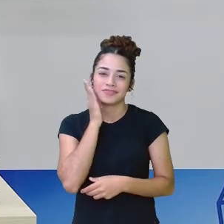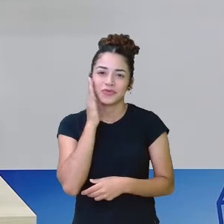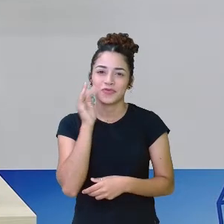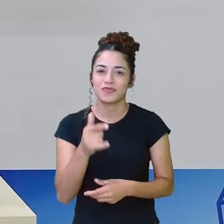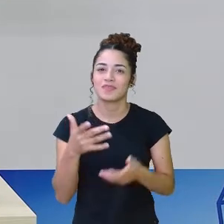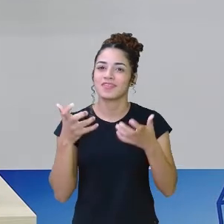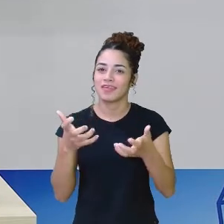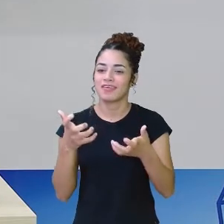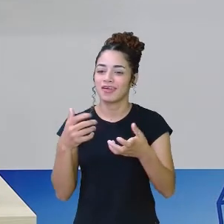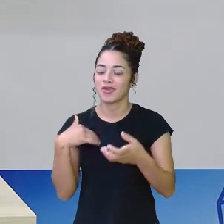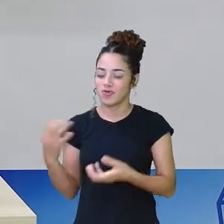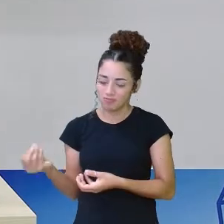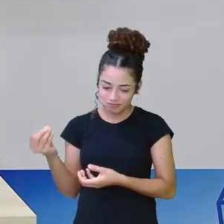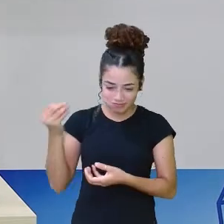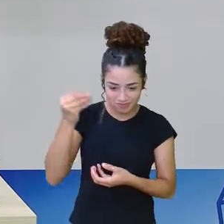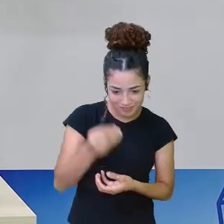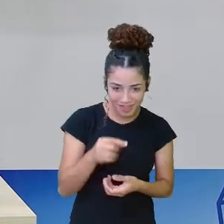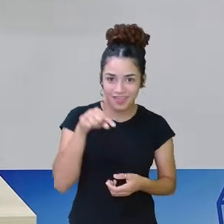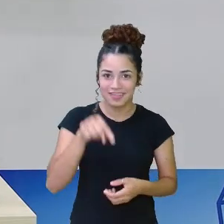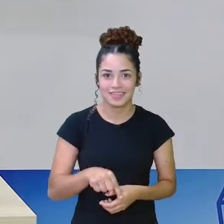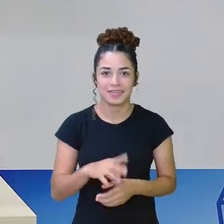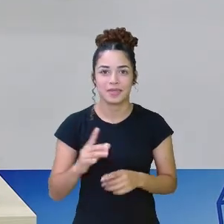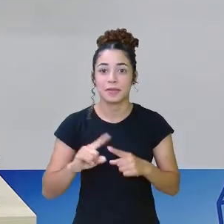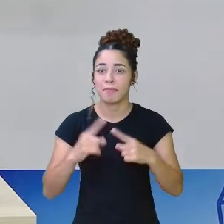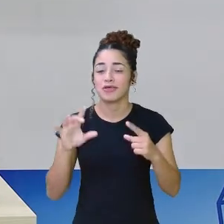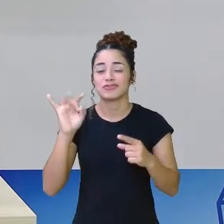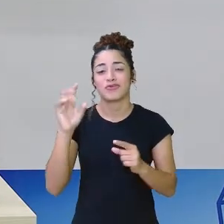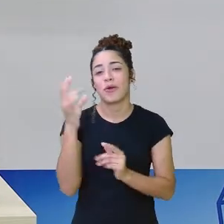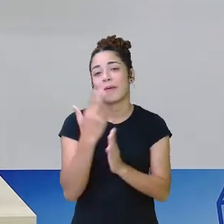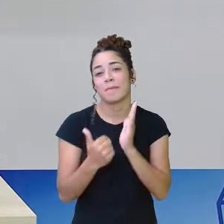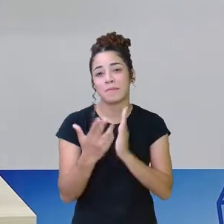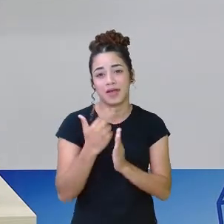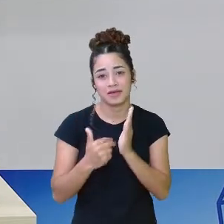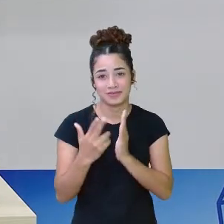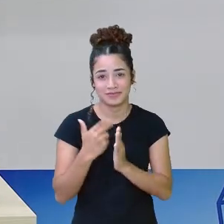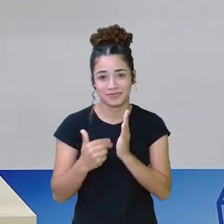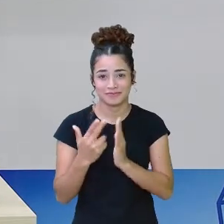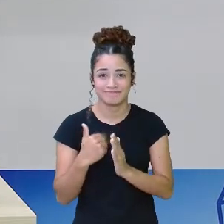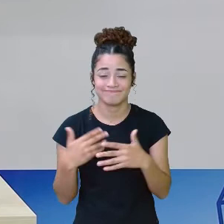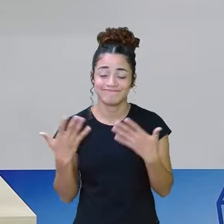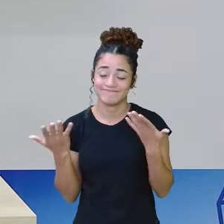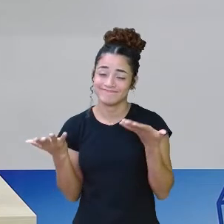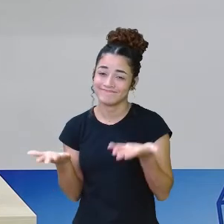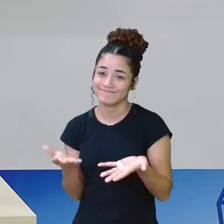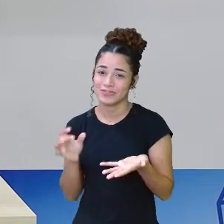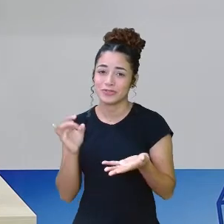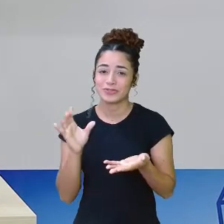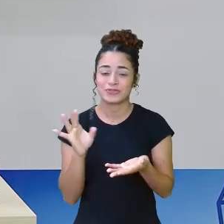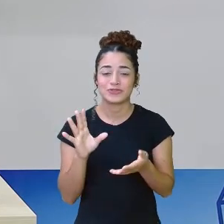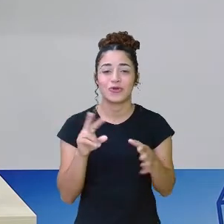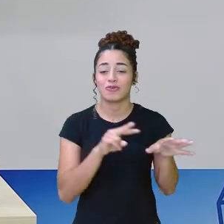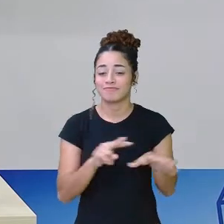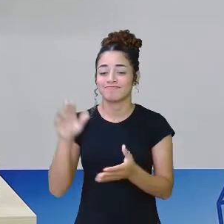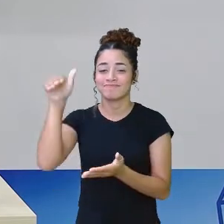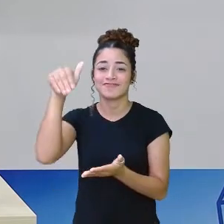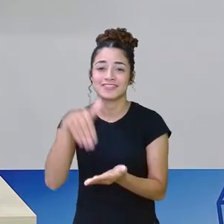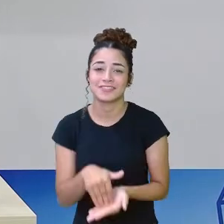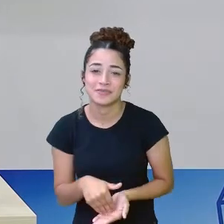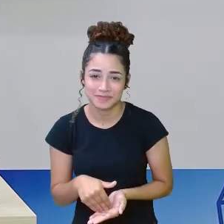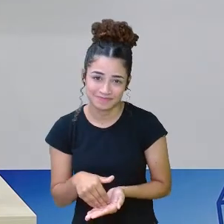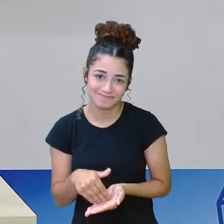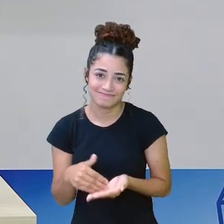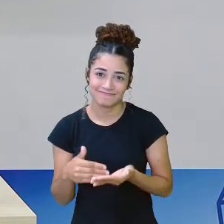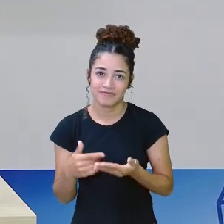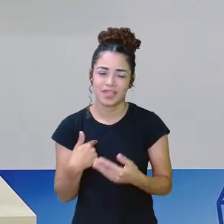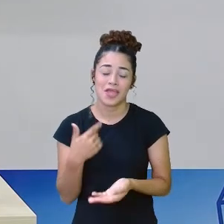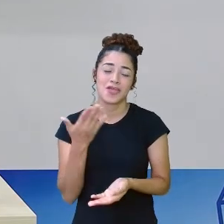trazido aqui, né? Mas eu deixei só na imagem para vocês comerem só no final de semana. Eu sei que